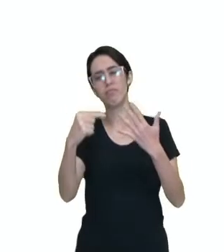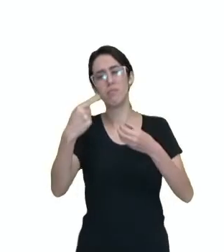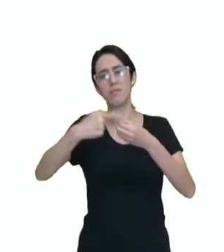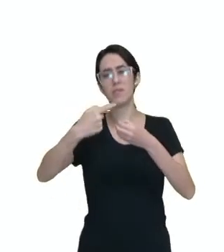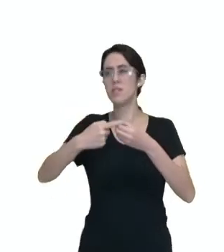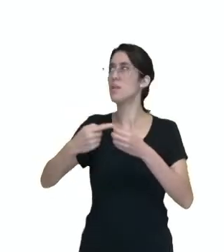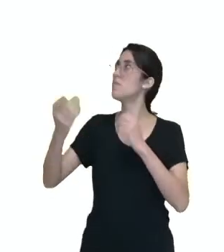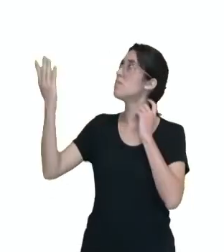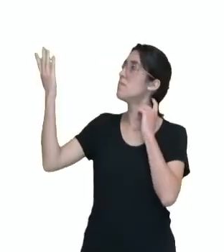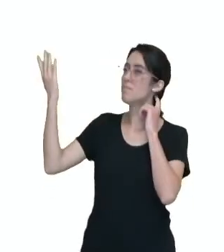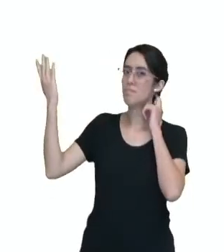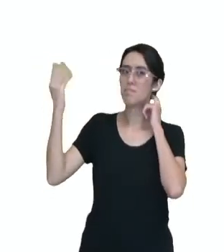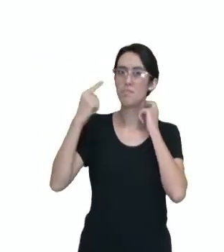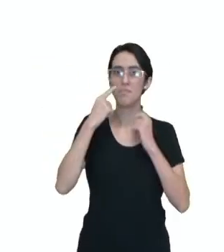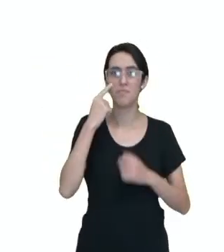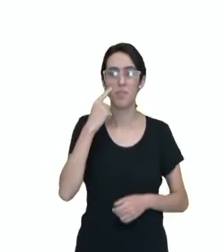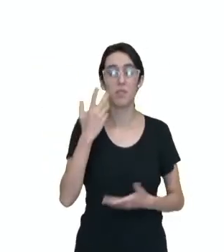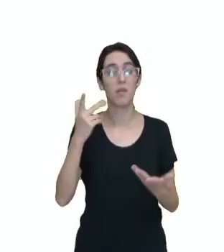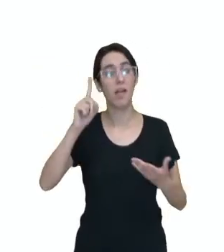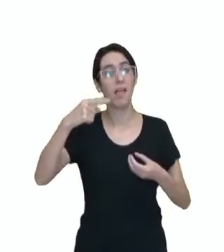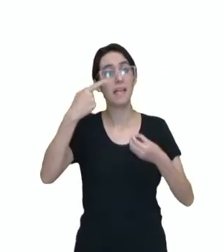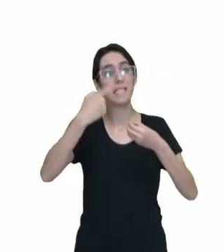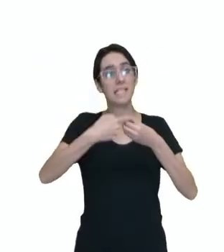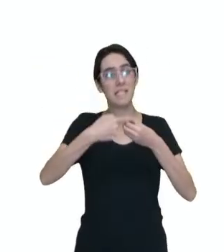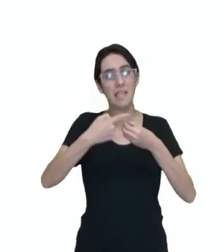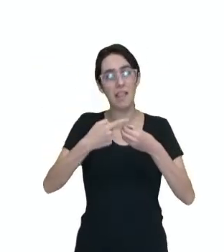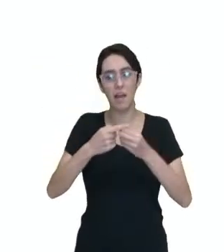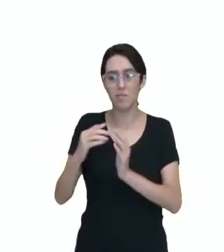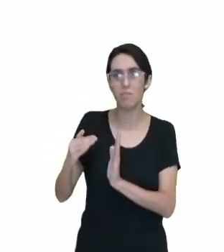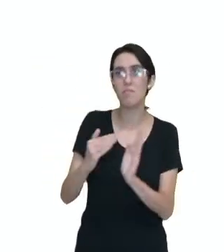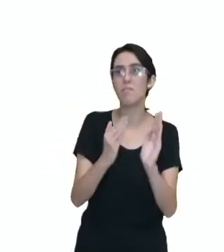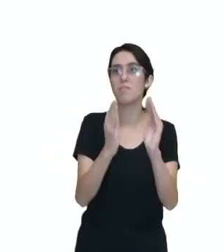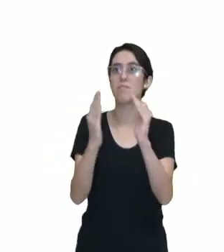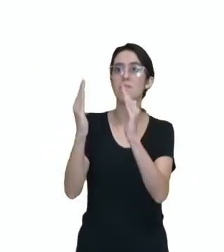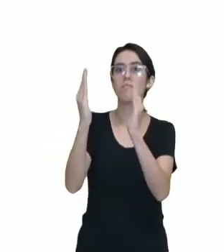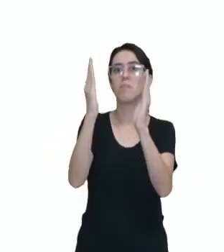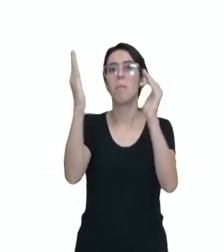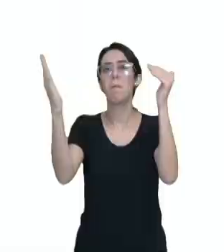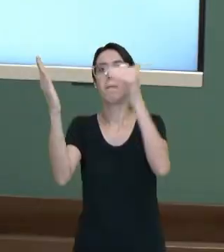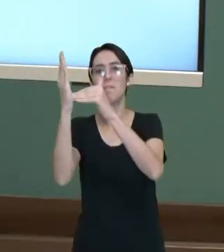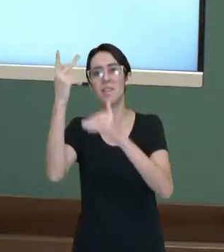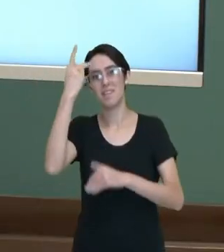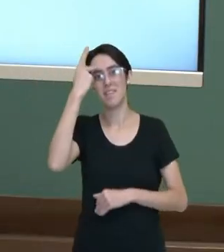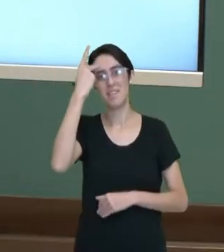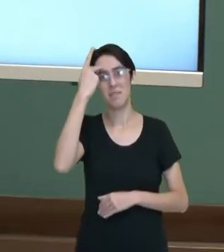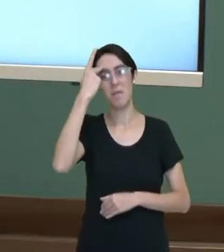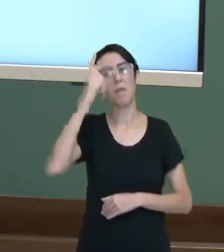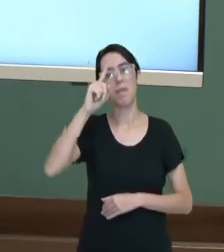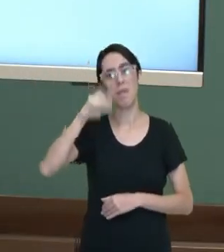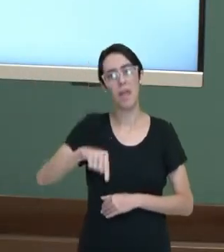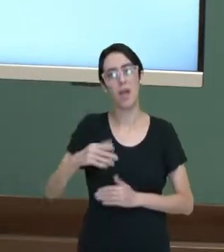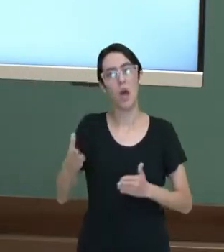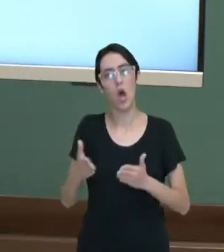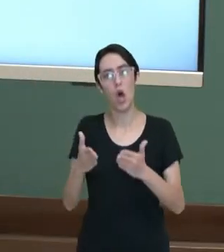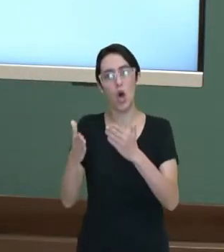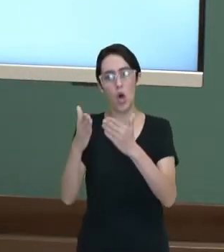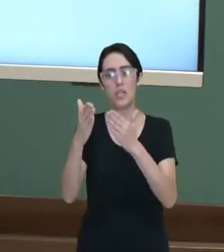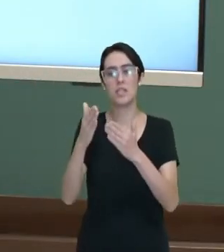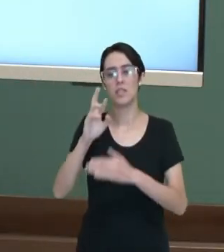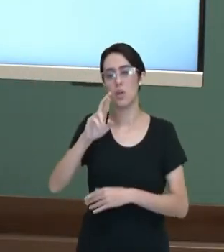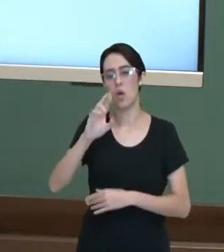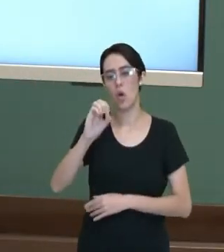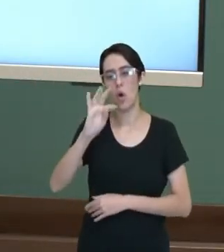e Sengés. São cidades que estão na rota do tropeirismo, que têm o